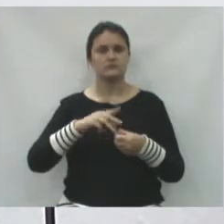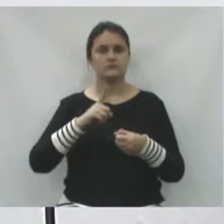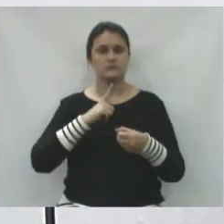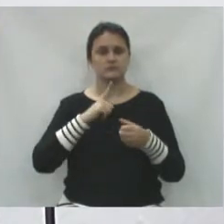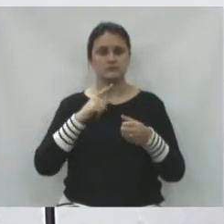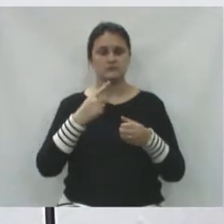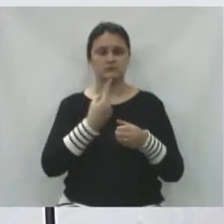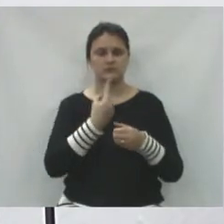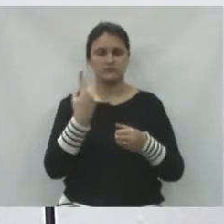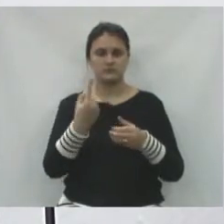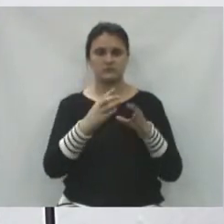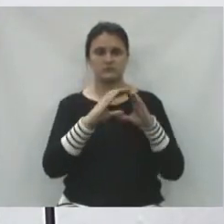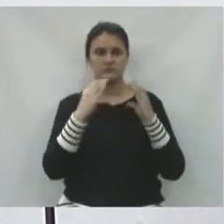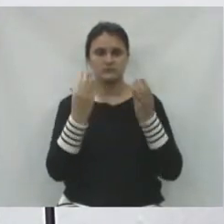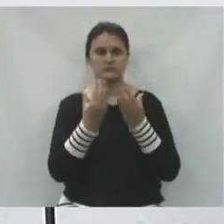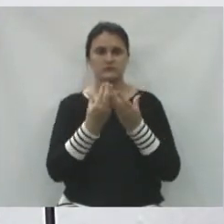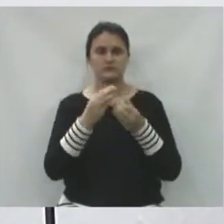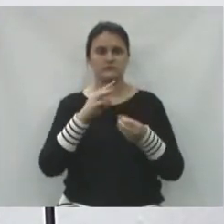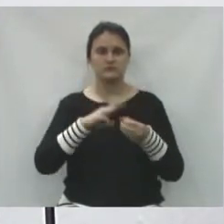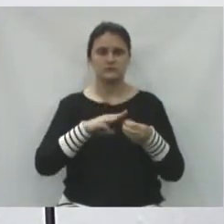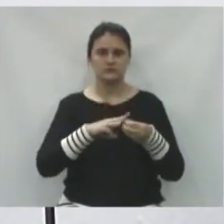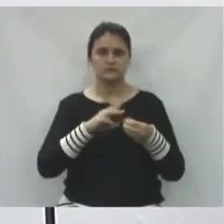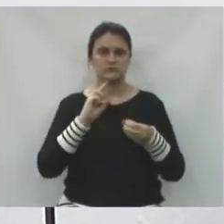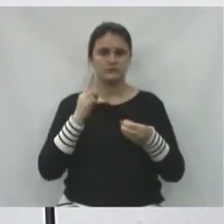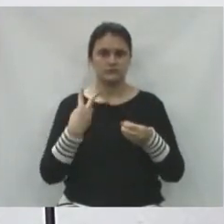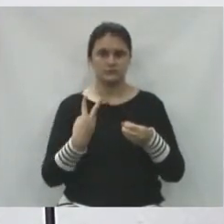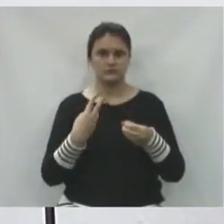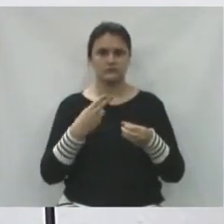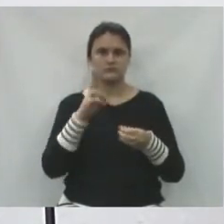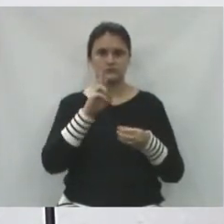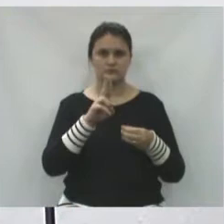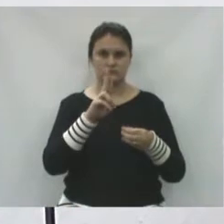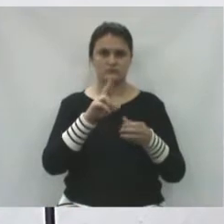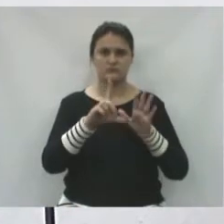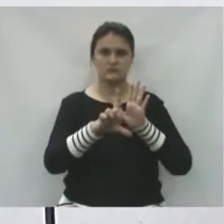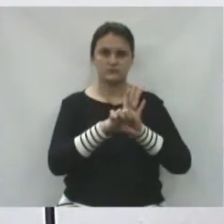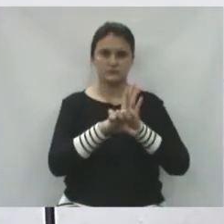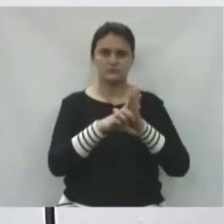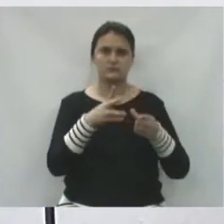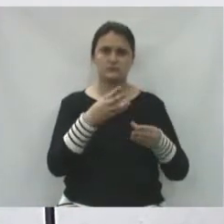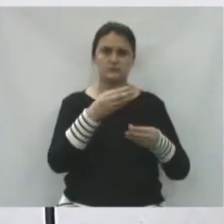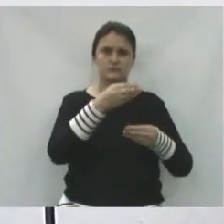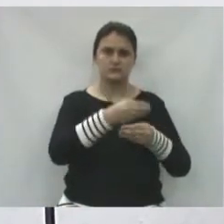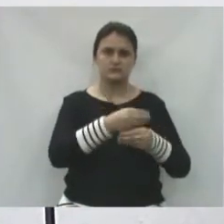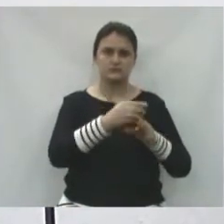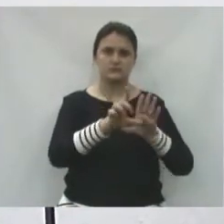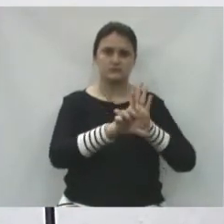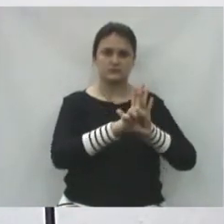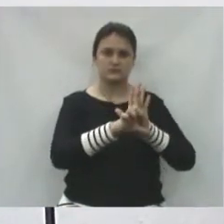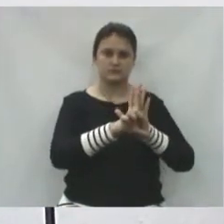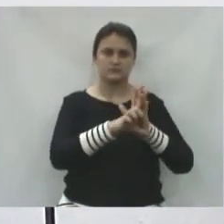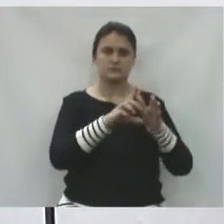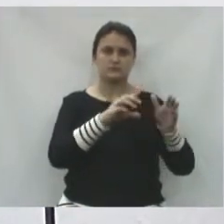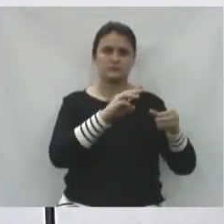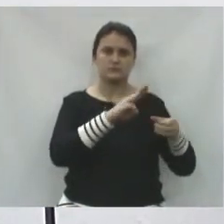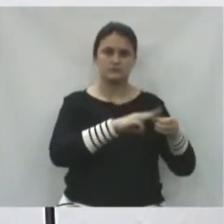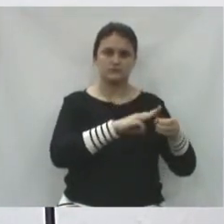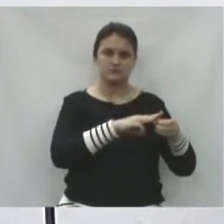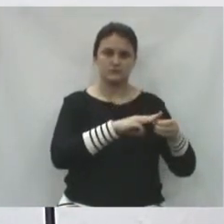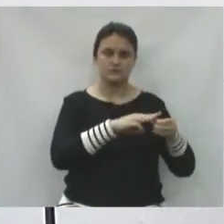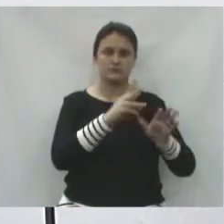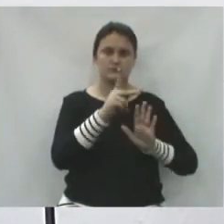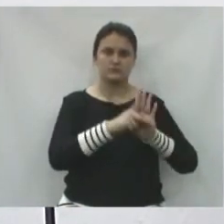através de suas câmaras municipais, através de leis de emenda à lei orgânica